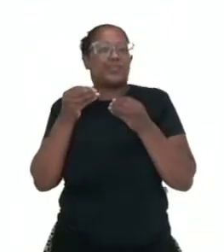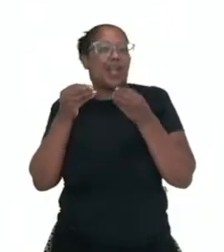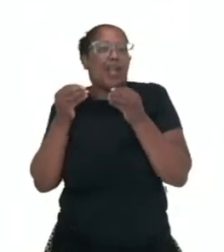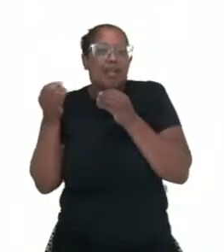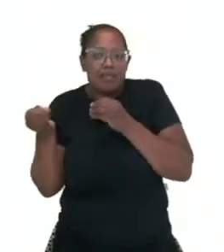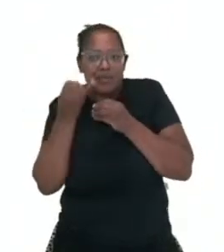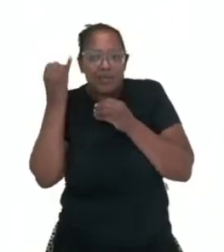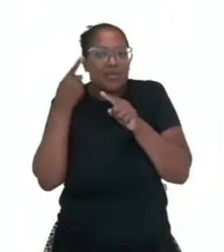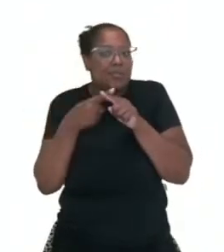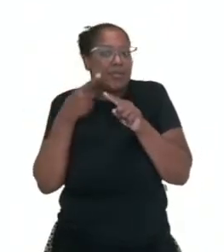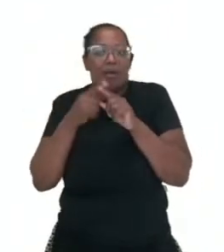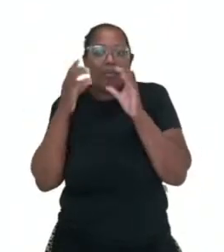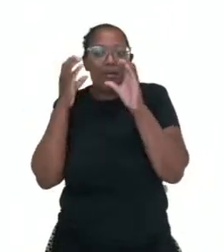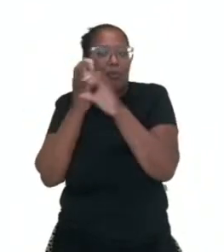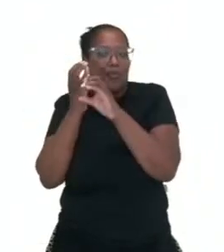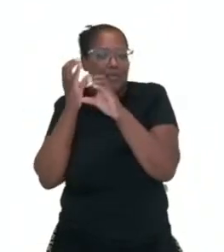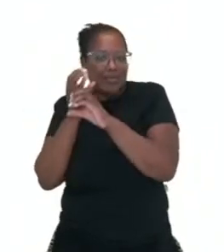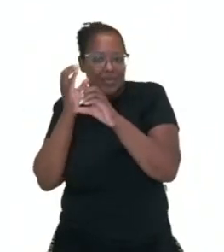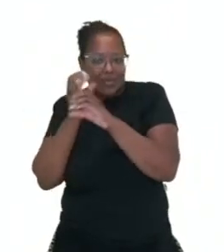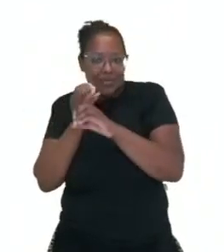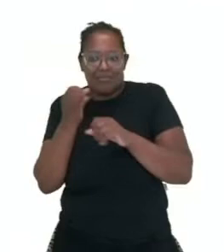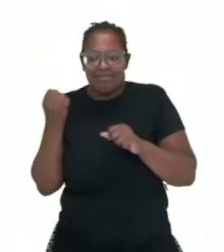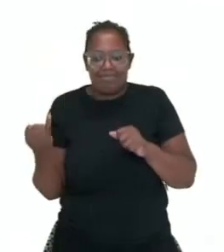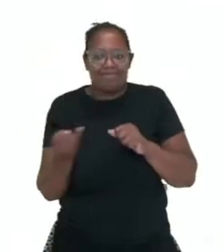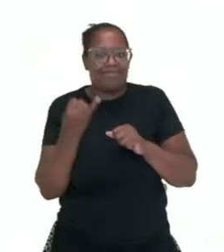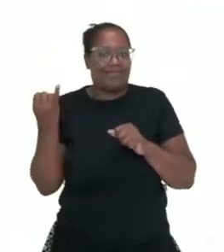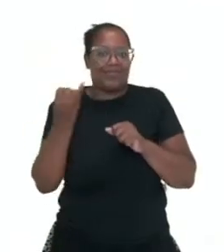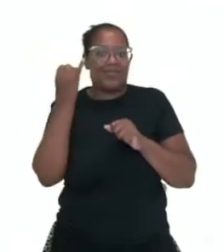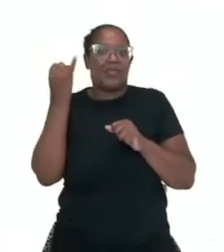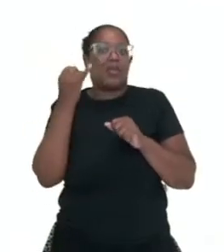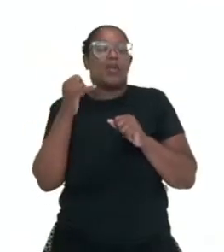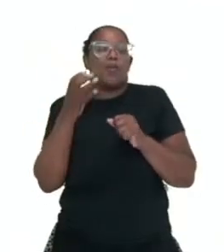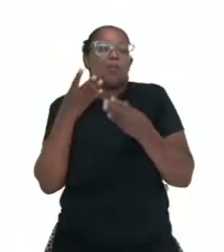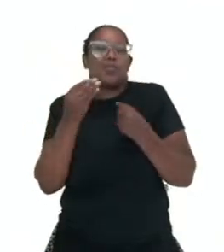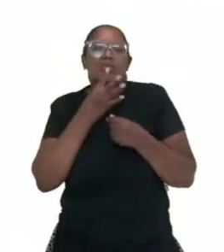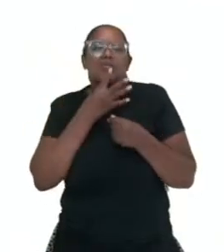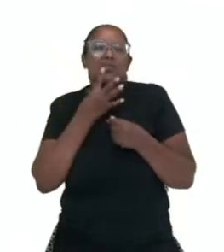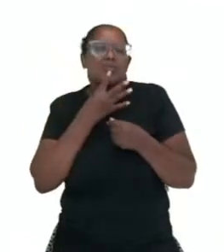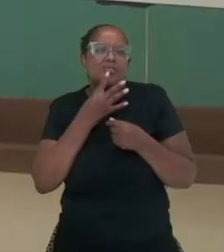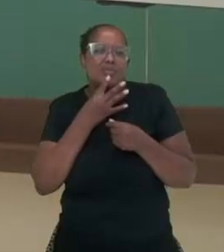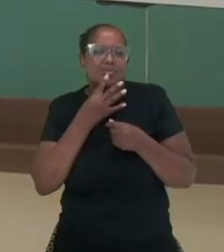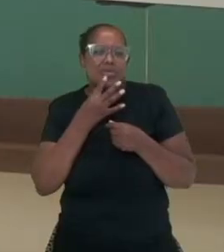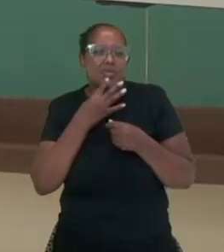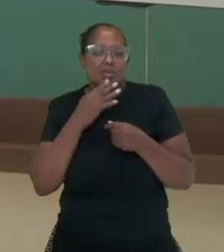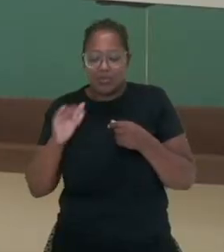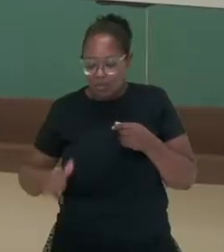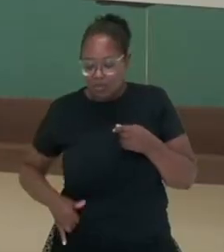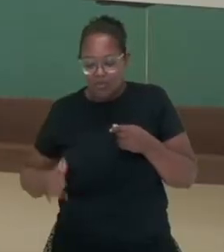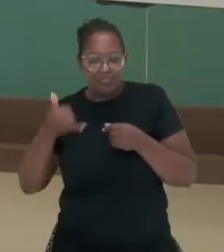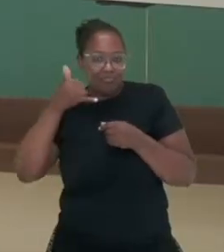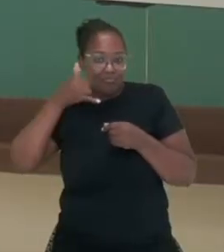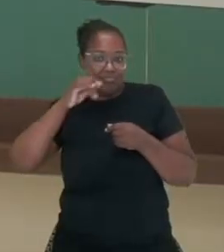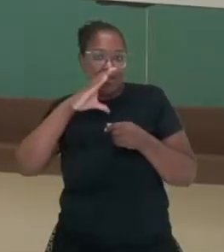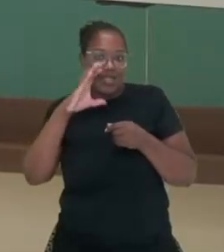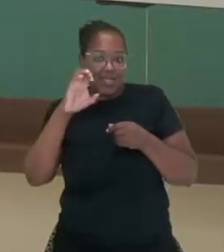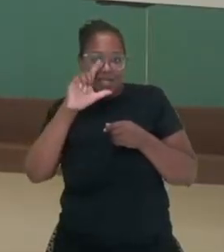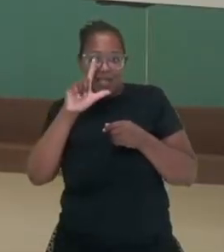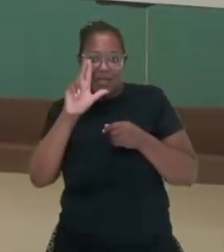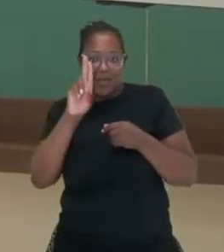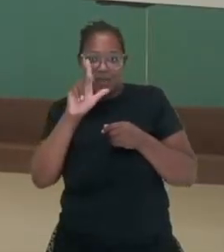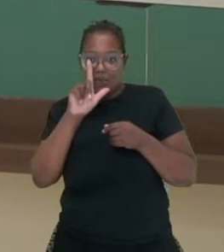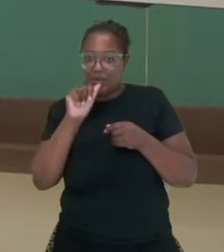móvel, essa ideia do telefone móvel, que ficou popularmente conhecido como celular, ele é um aparelho